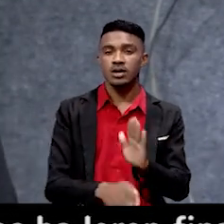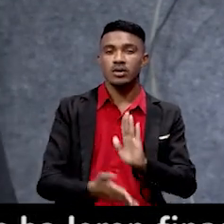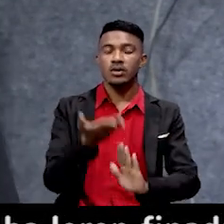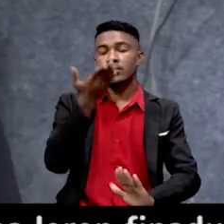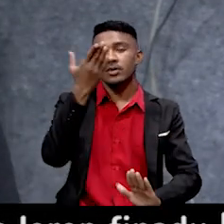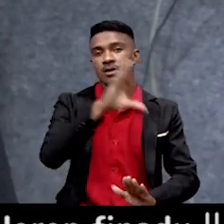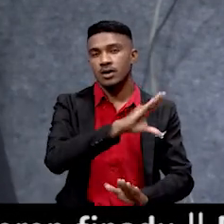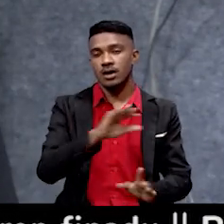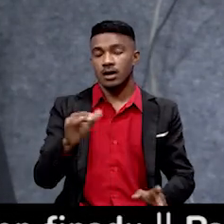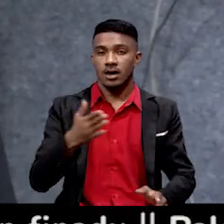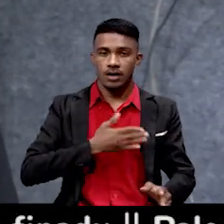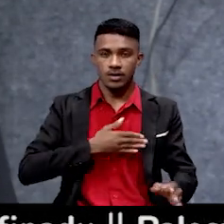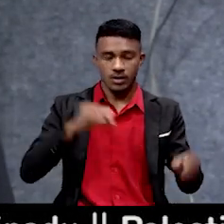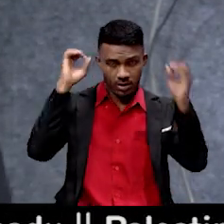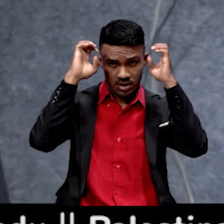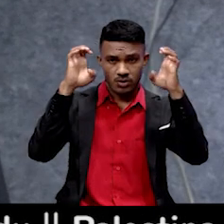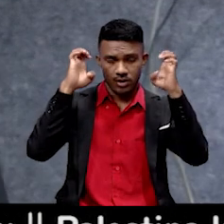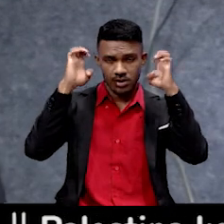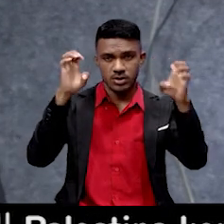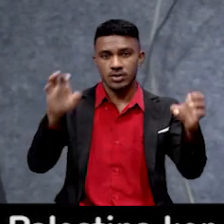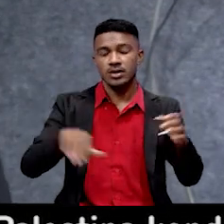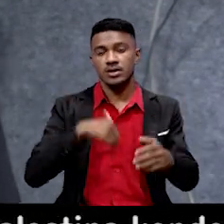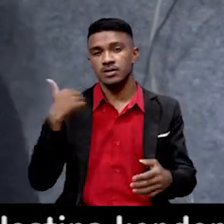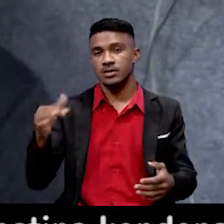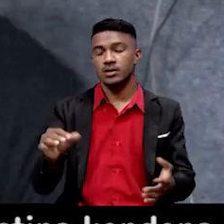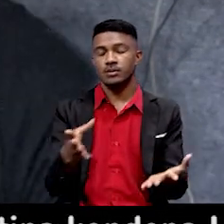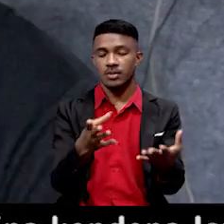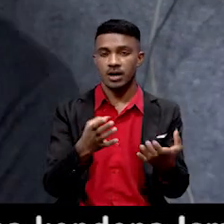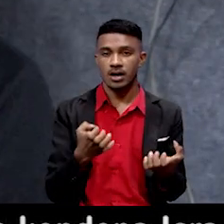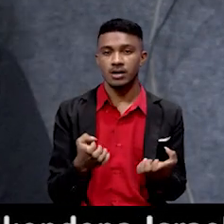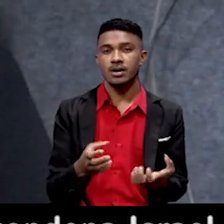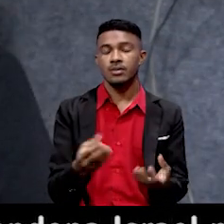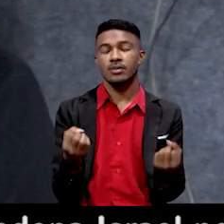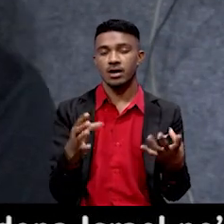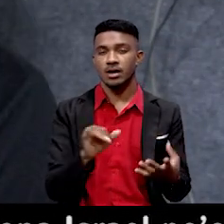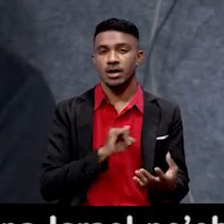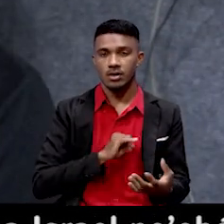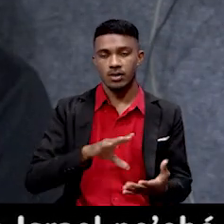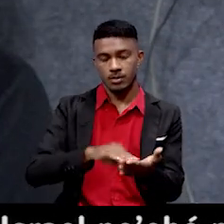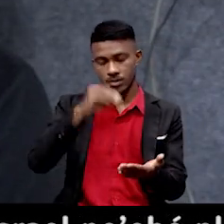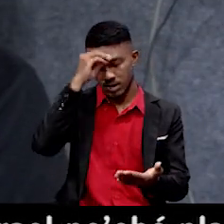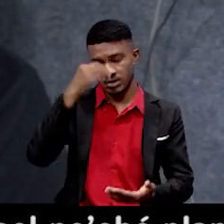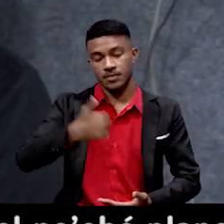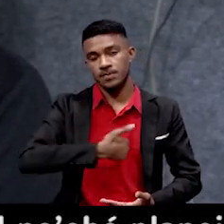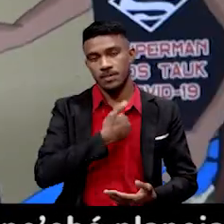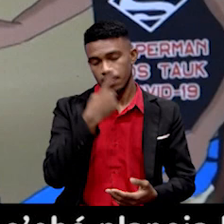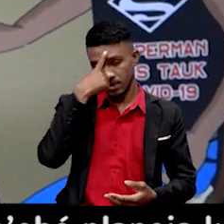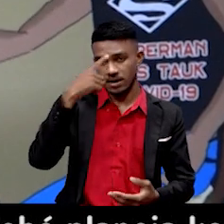area edukasaun ni bot kiata koinda. Ini barak liu hau aprende otodidak, emang dia aprende rasik. Tamba mesmo